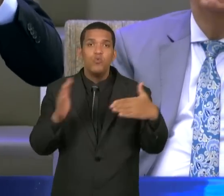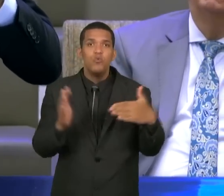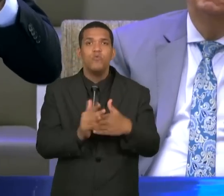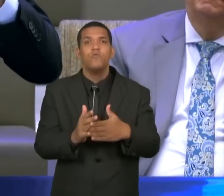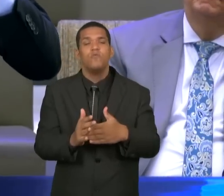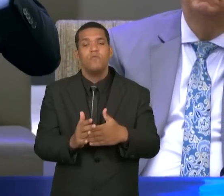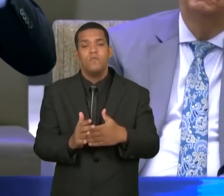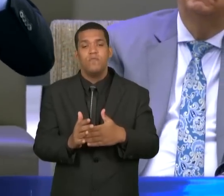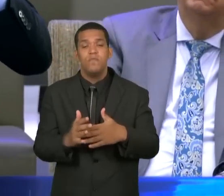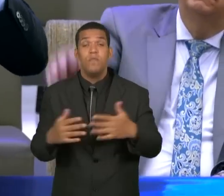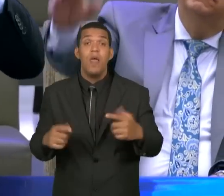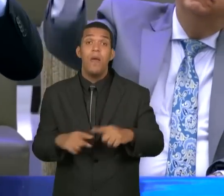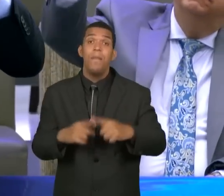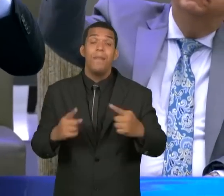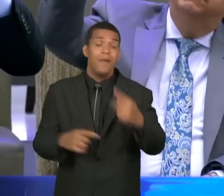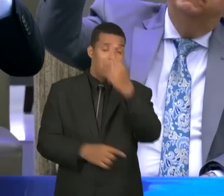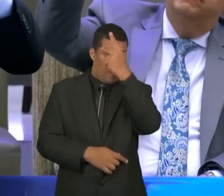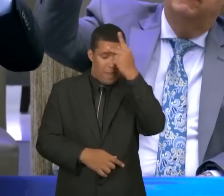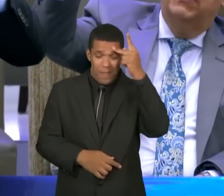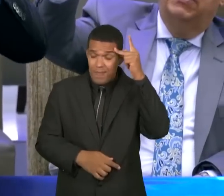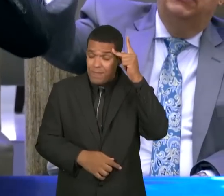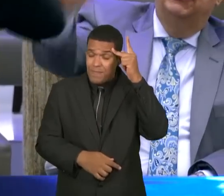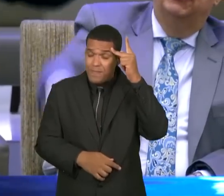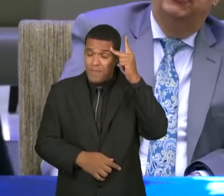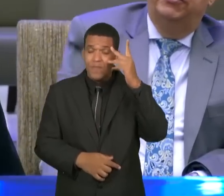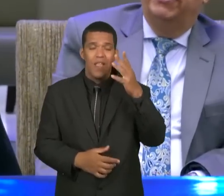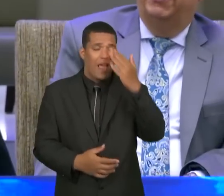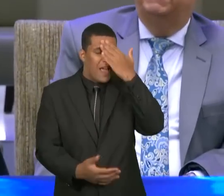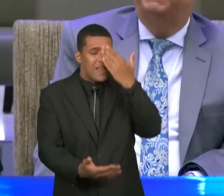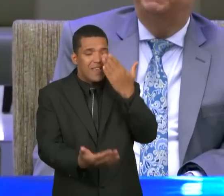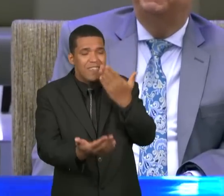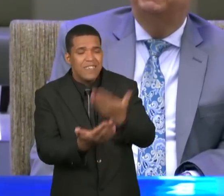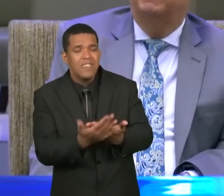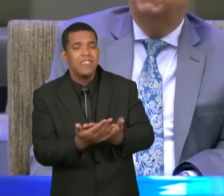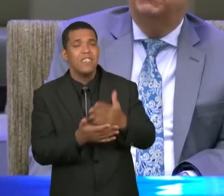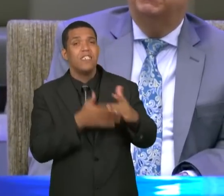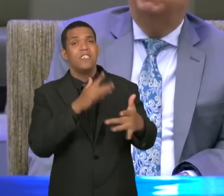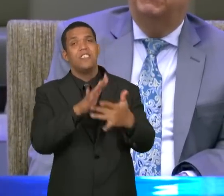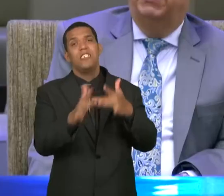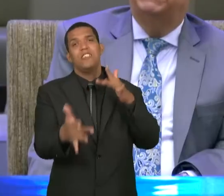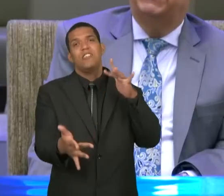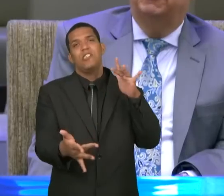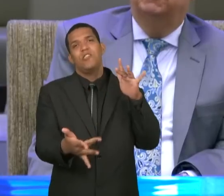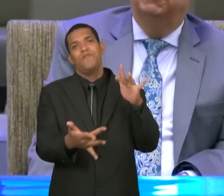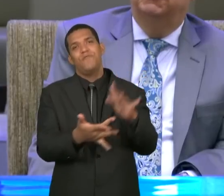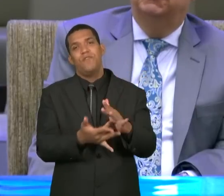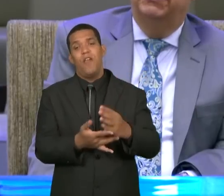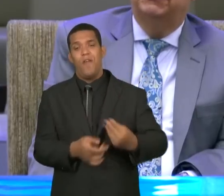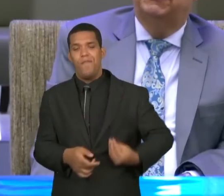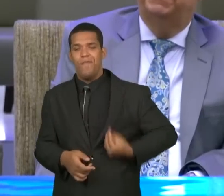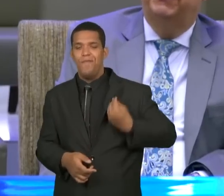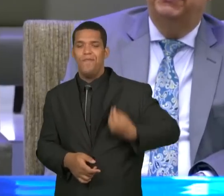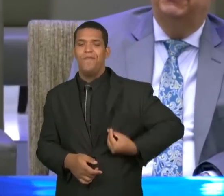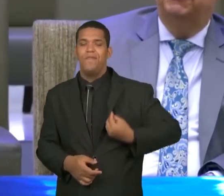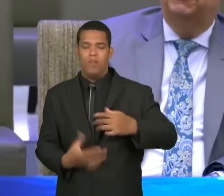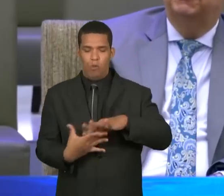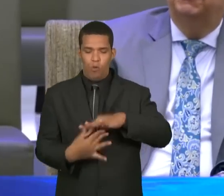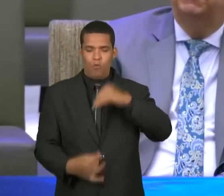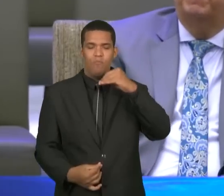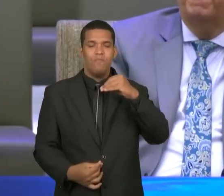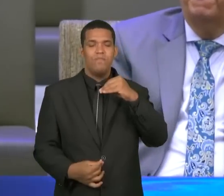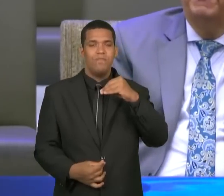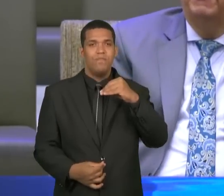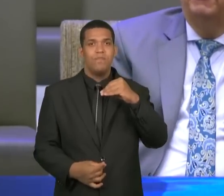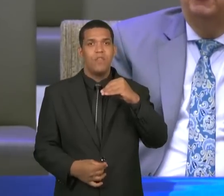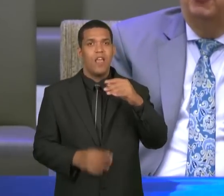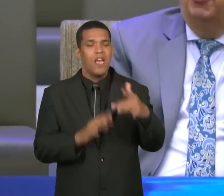há para os que estão em Cristo Jesus que não andam segundo a carne mas segundo o espírito